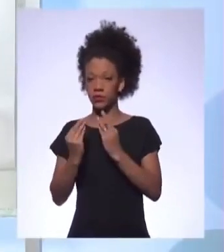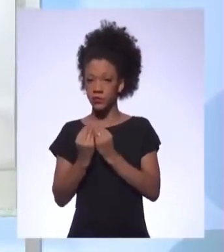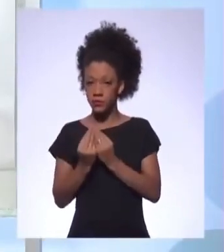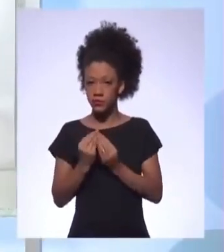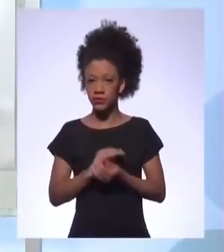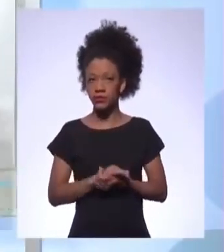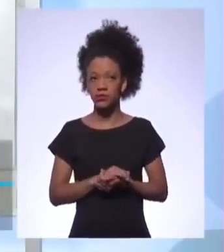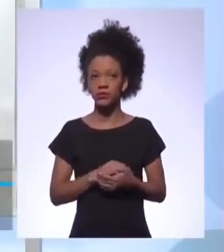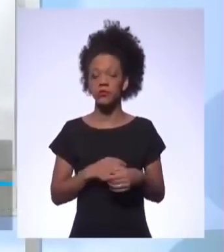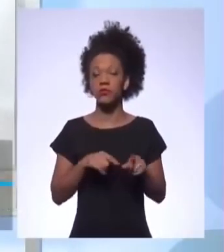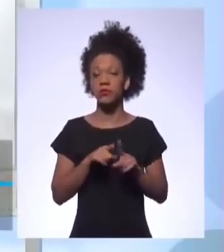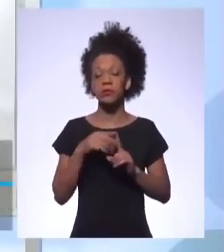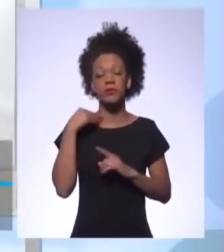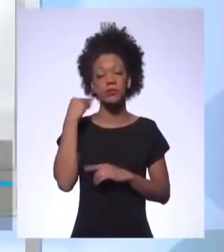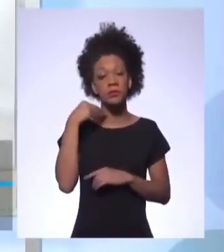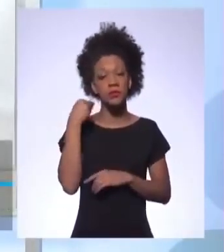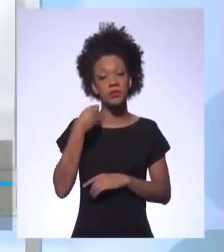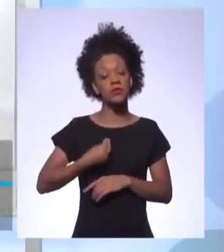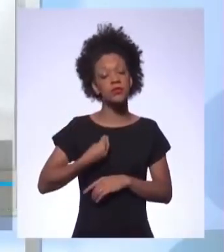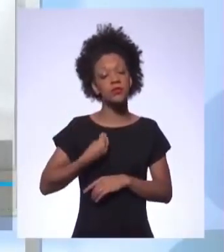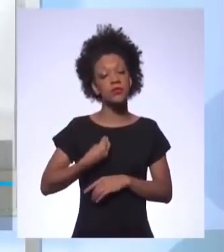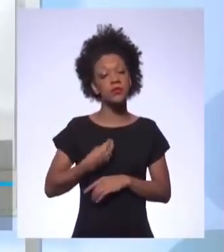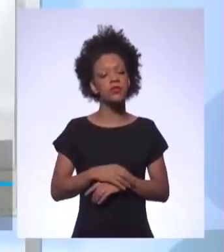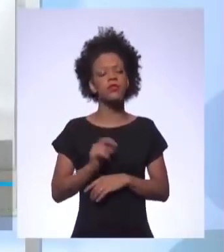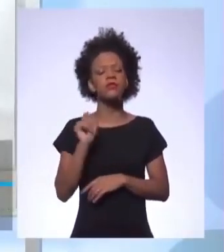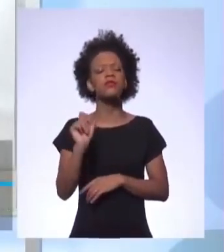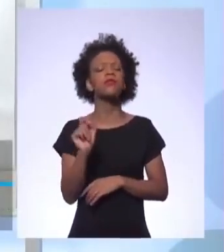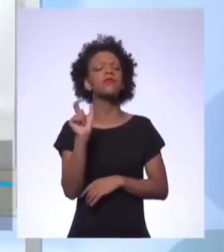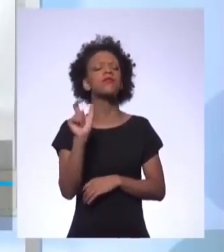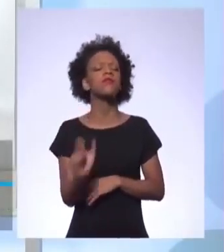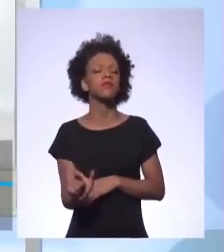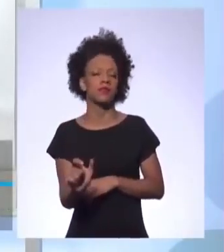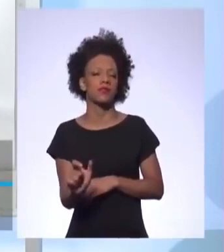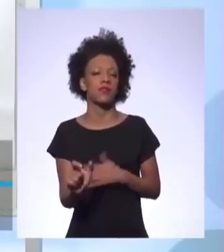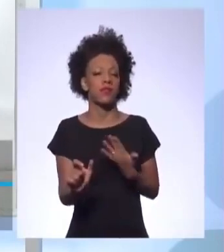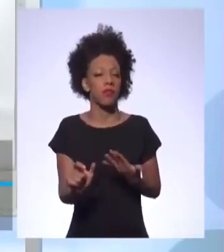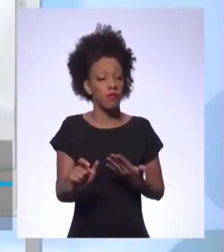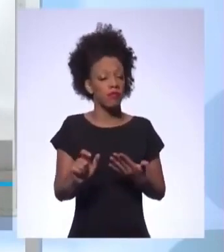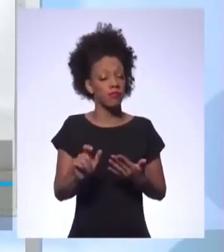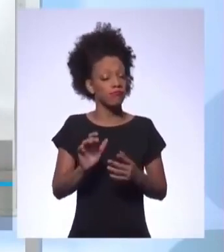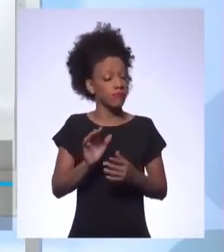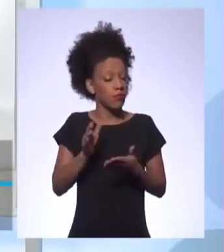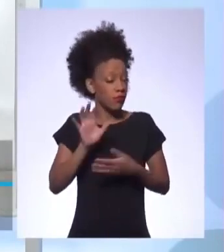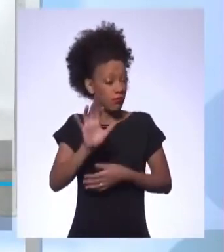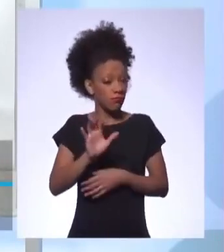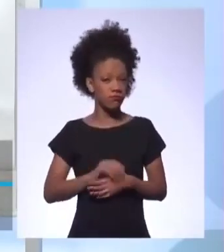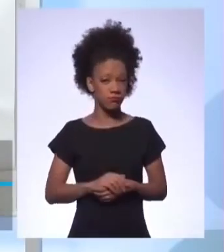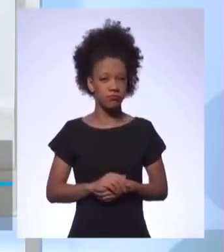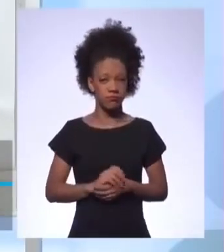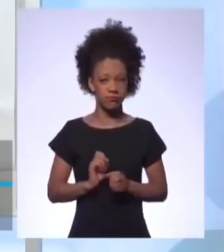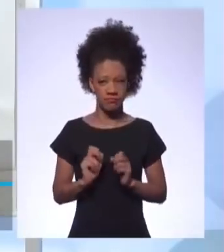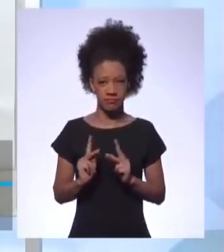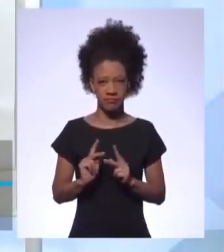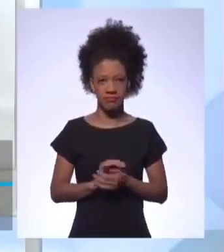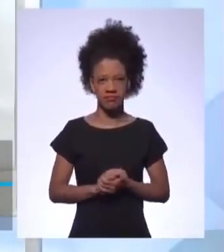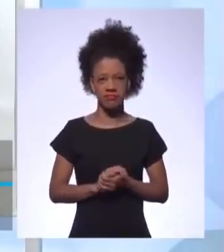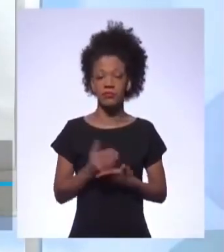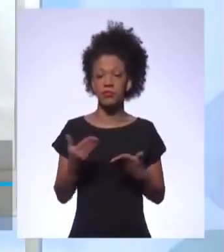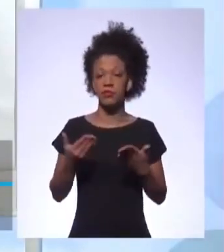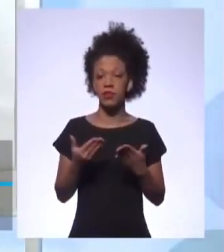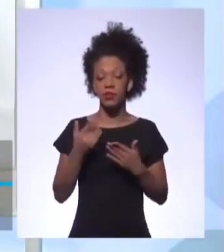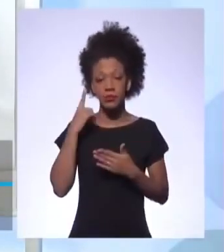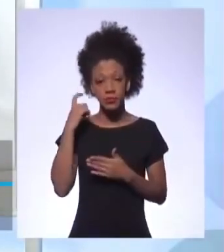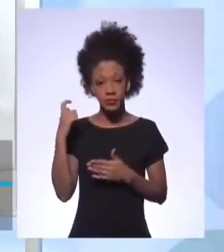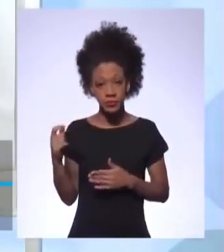né? E da minha experiência de vida. Então, quem ele é? Ele é uma definição disso, ok? Agora, nós vamos